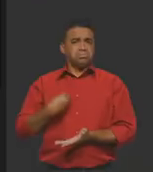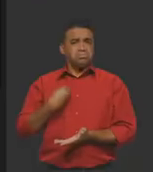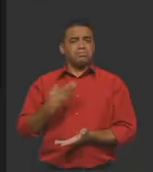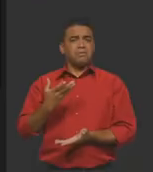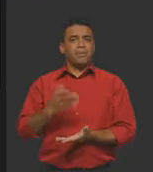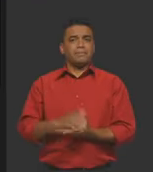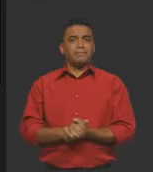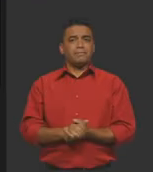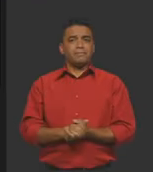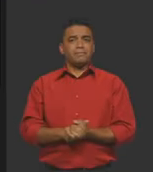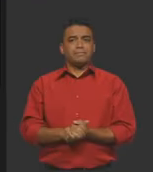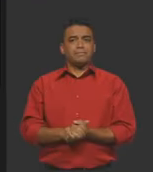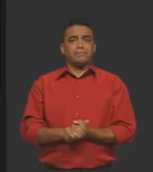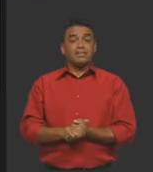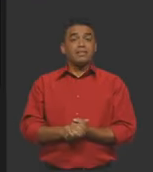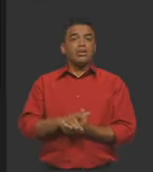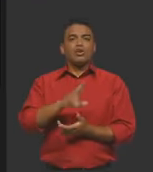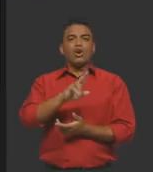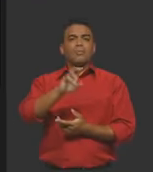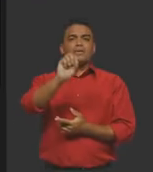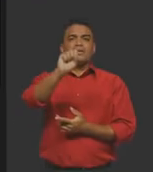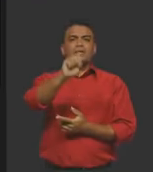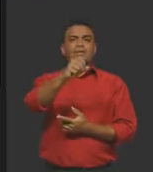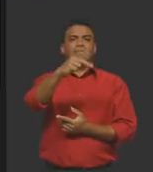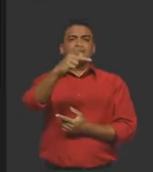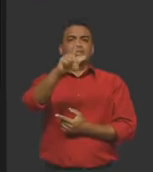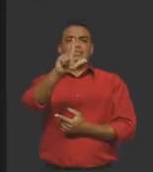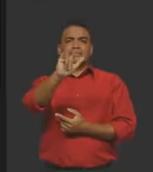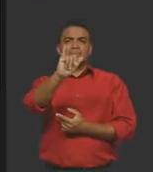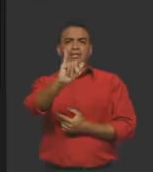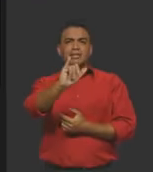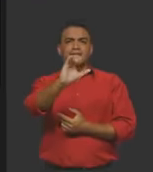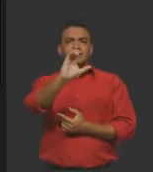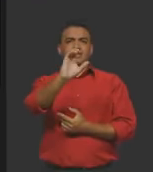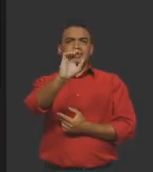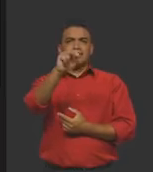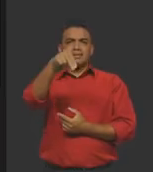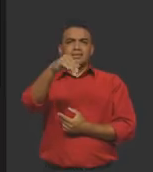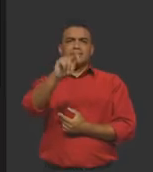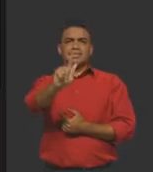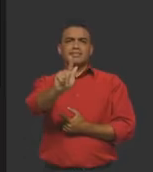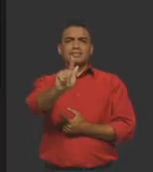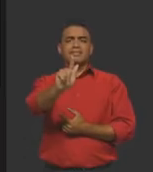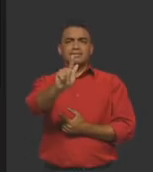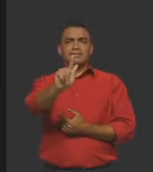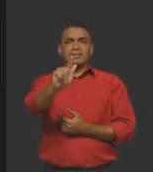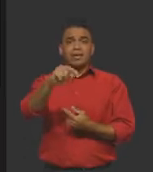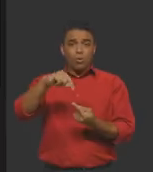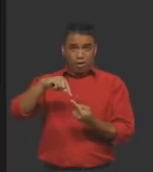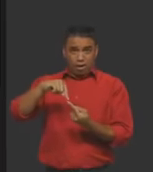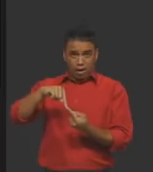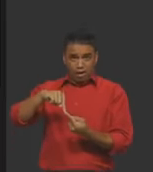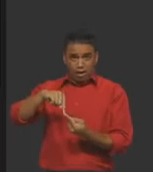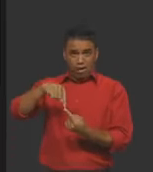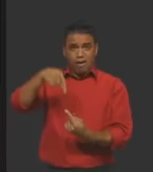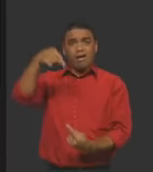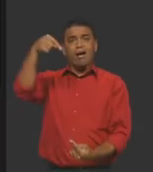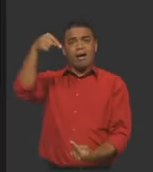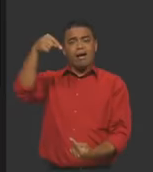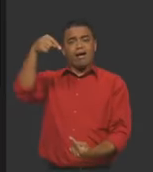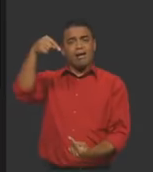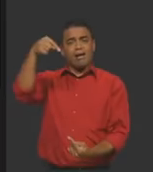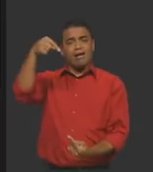de splicing. Então, ó, DNA está aqui, formou-se então uma fita de RNA, onde nós chamamos